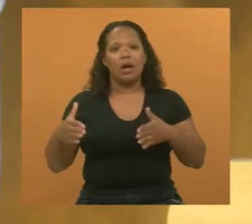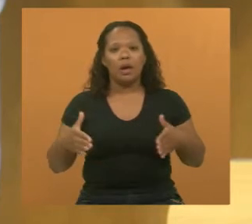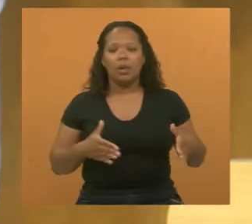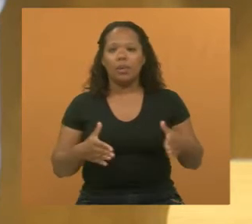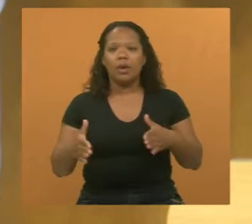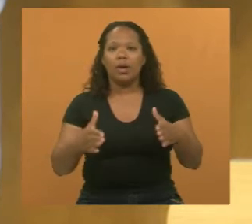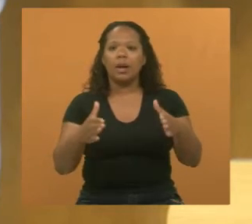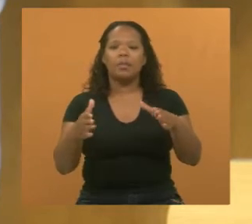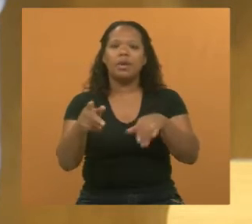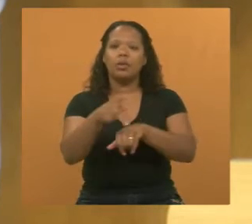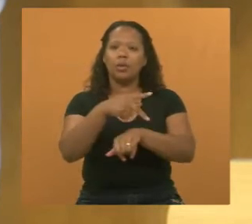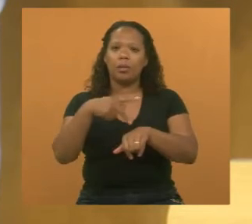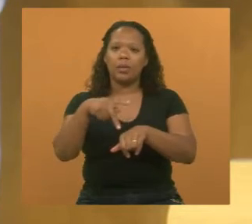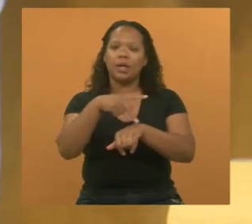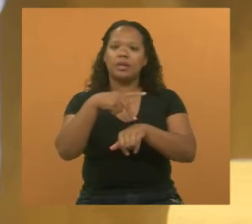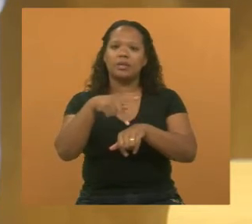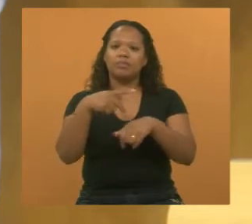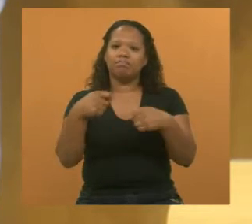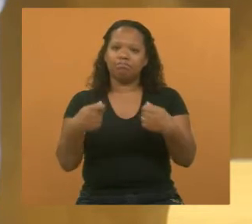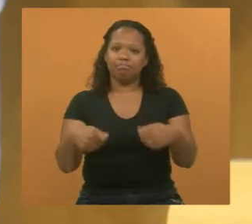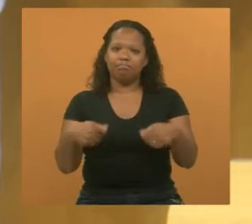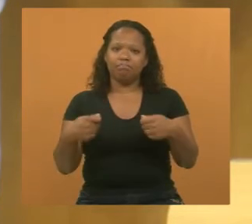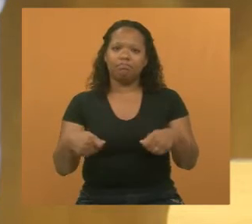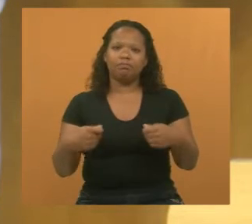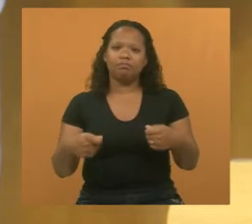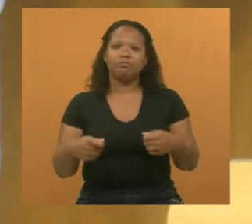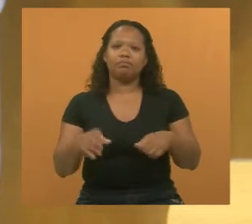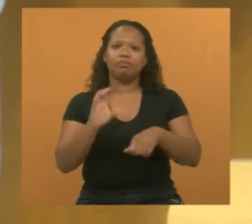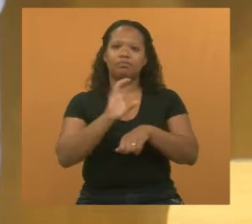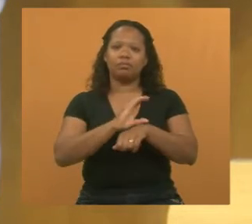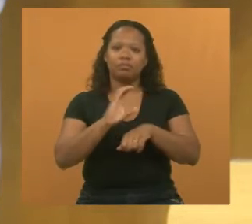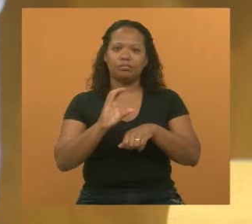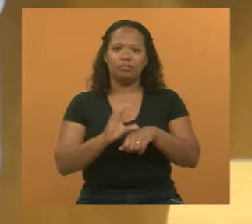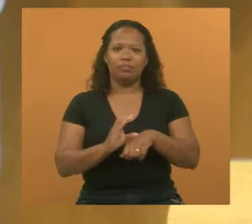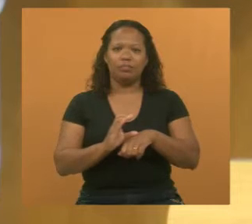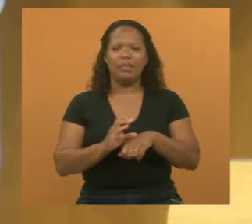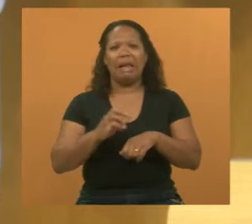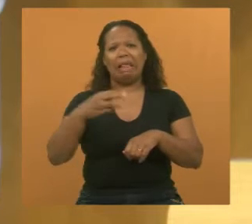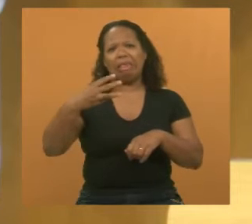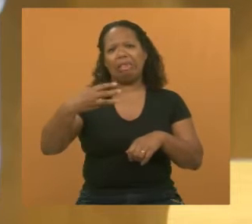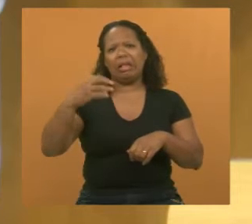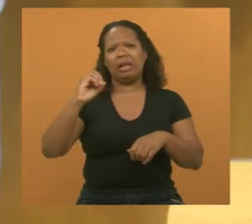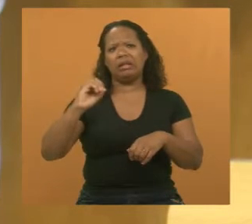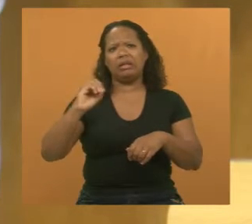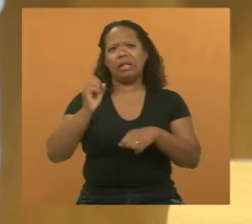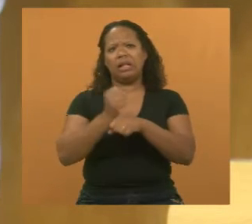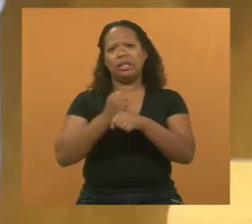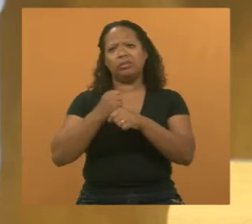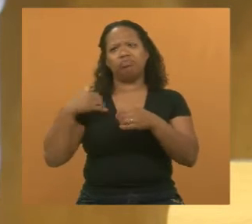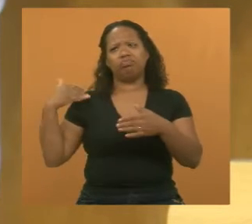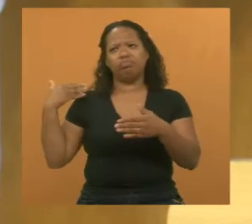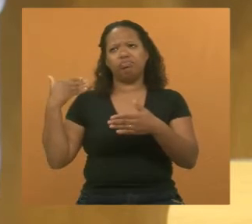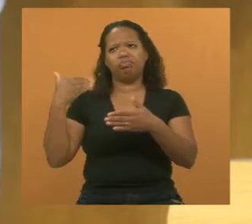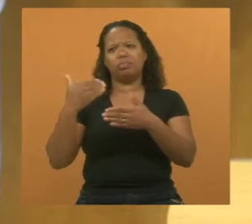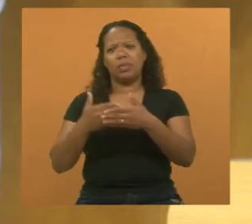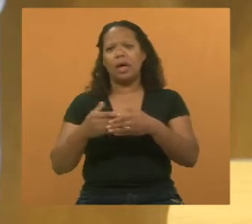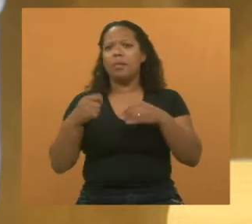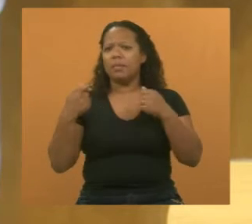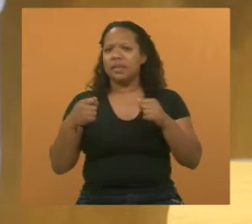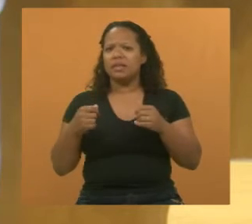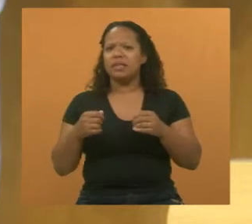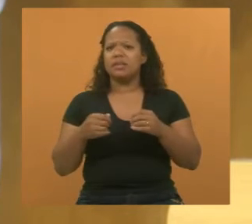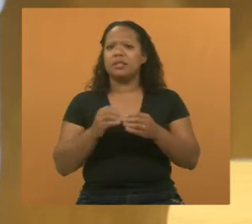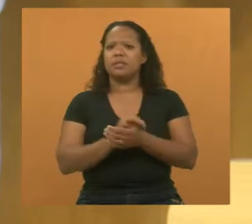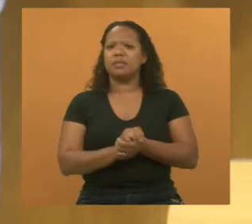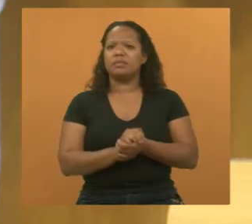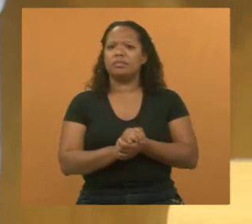nosso país tem que percorrer. A nossa Constituição, apesar de já fazer 30 anos, tem muita coisa ainda para ser